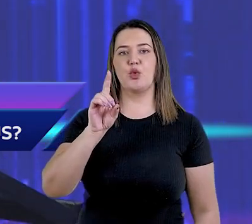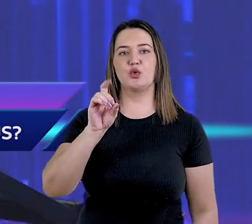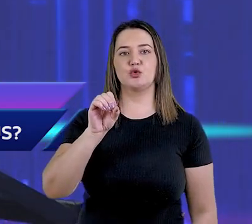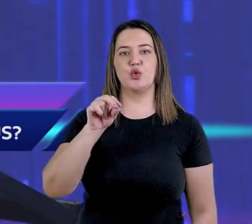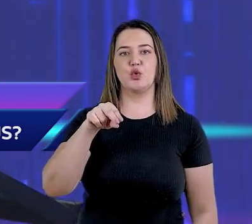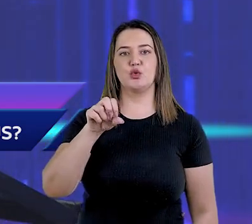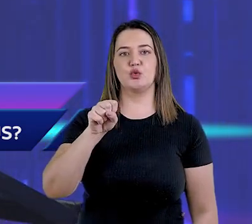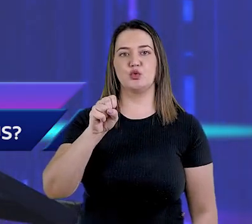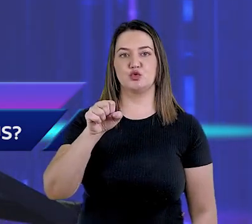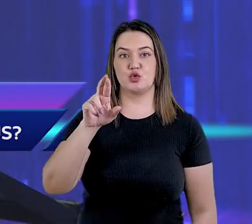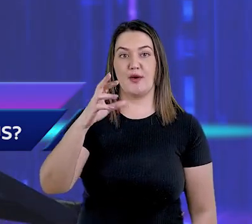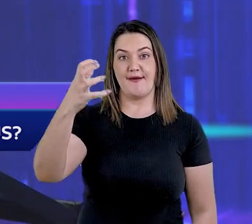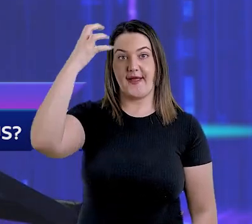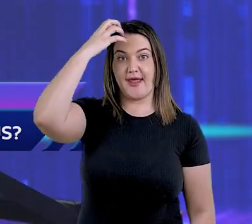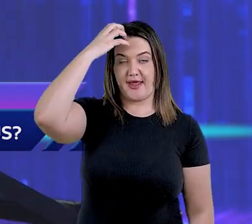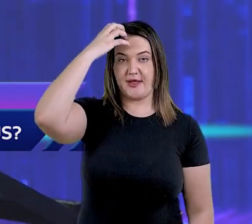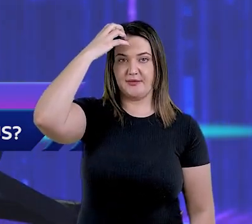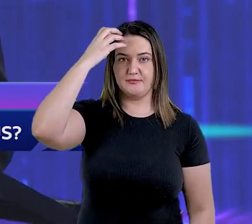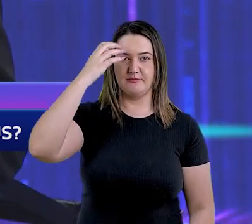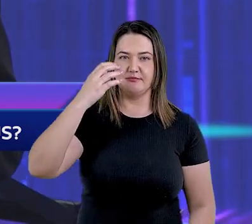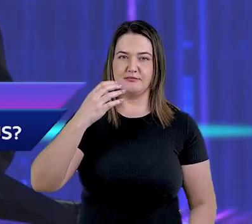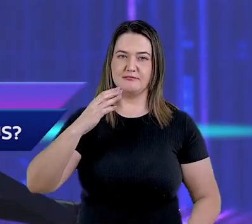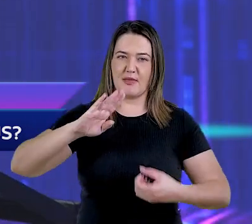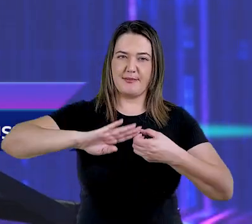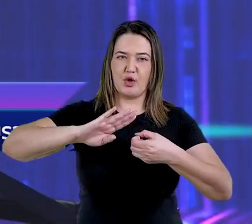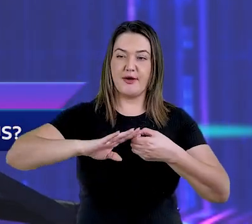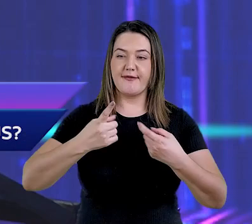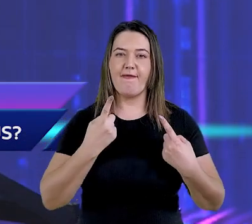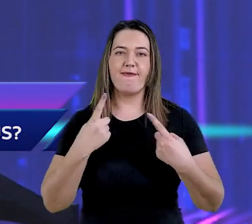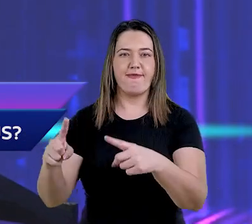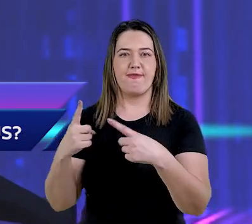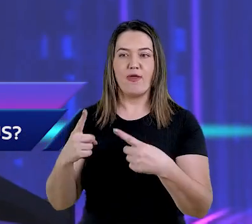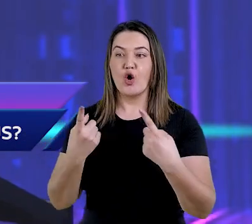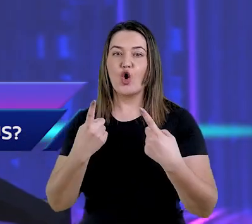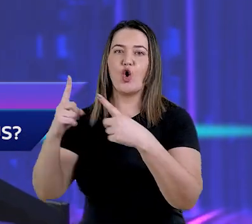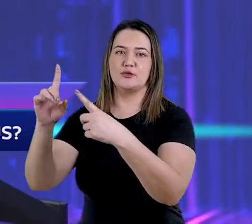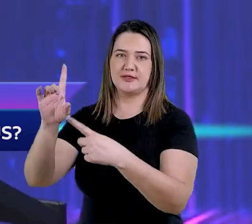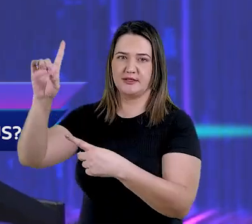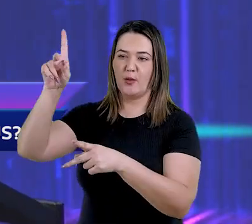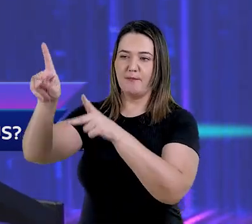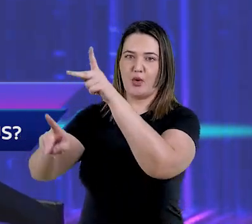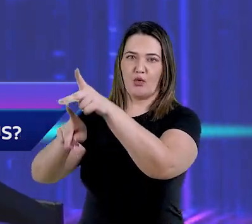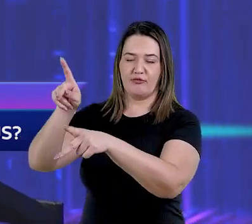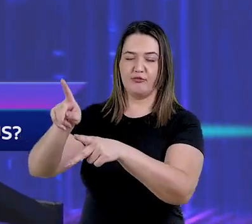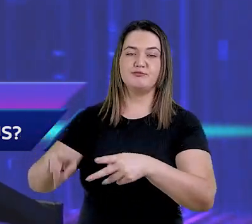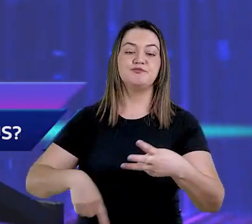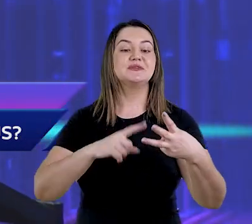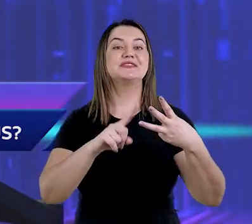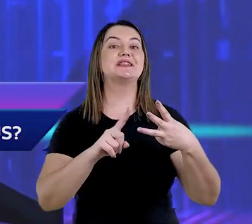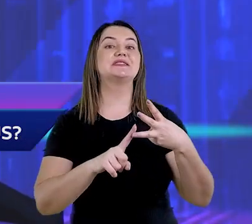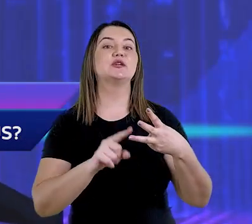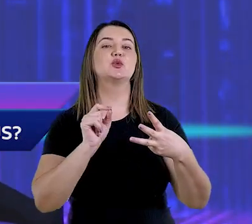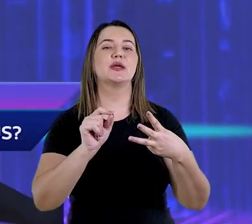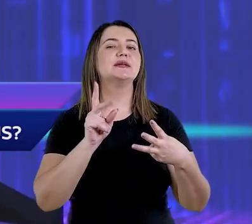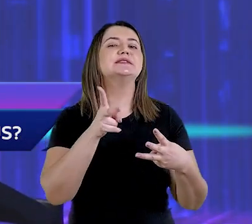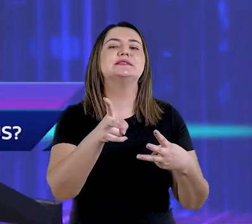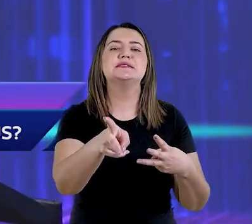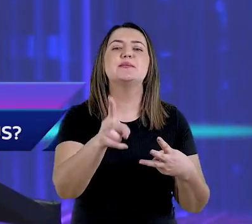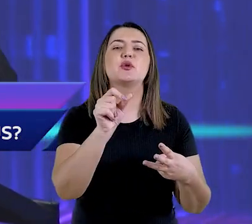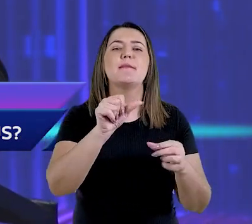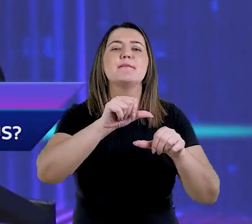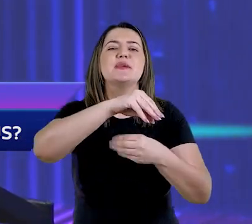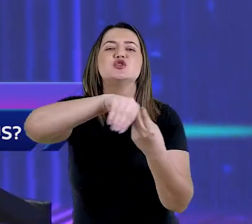Babilônia. Terceira característica, Babilônia era uma cidade envolvida na idolatria a muitos